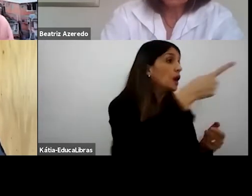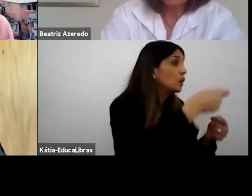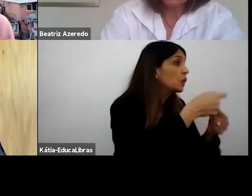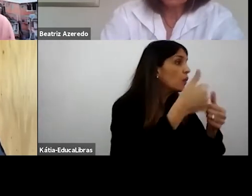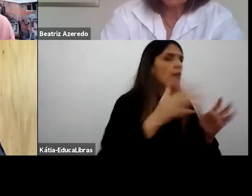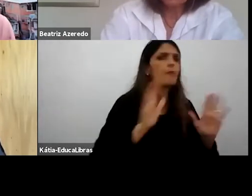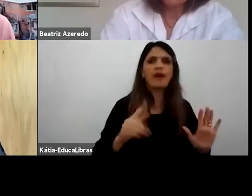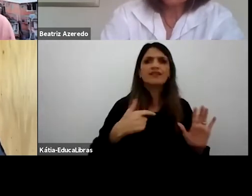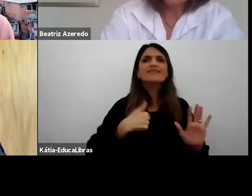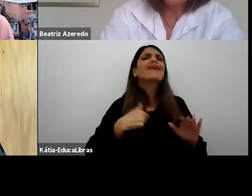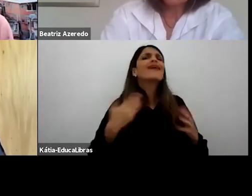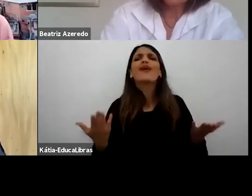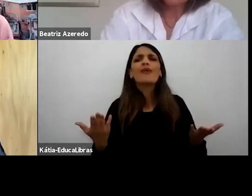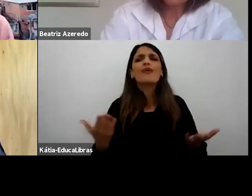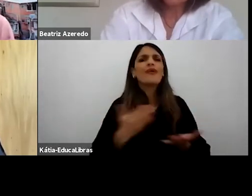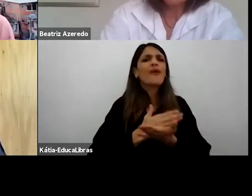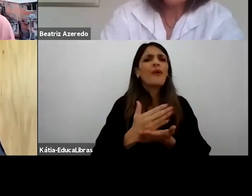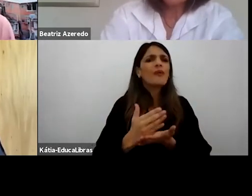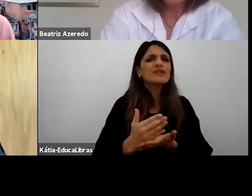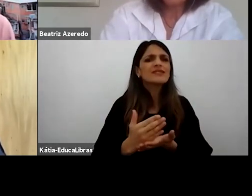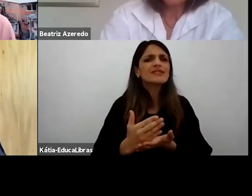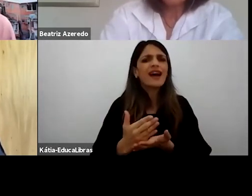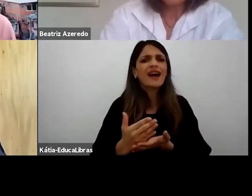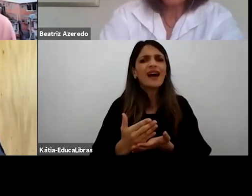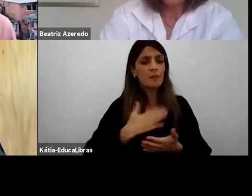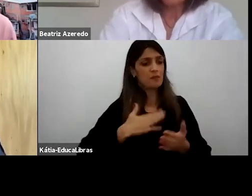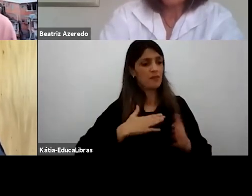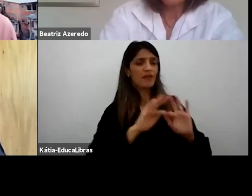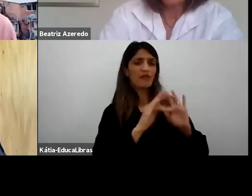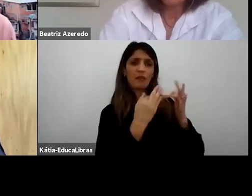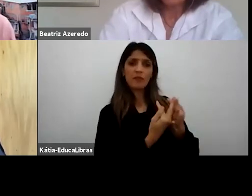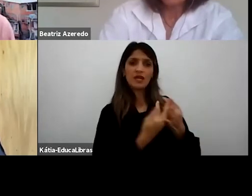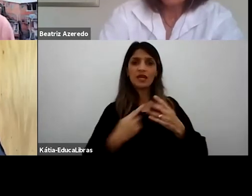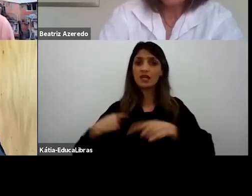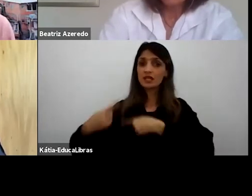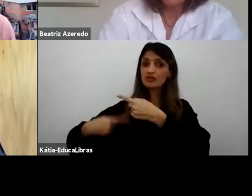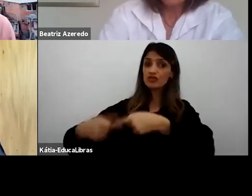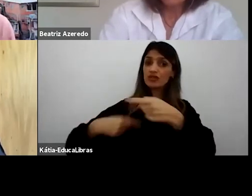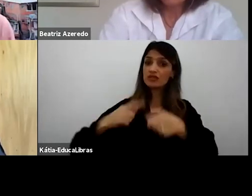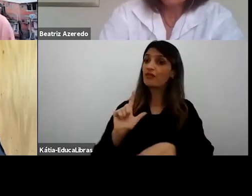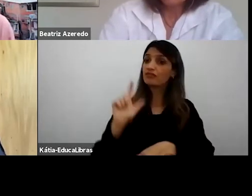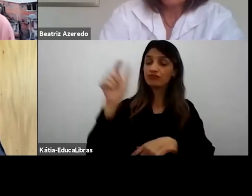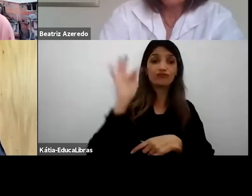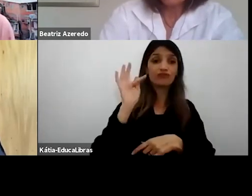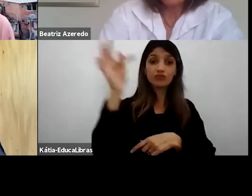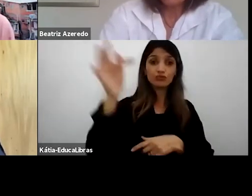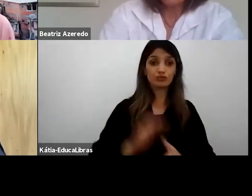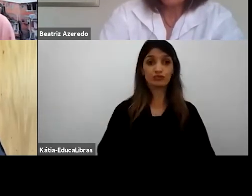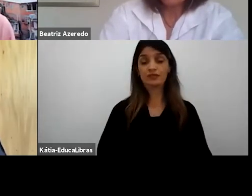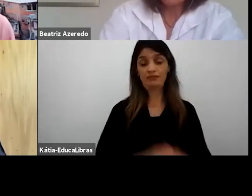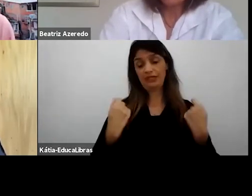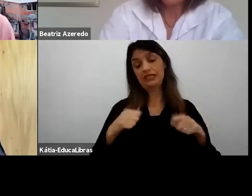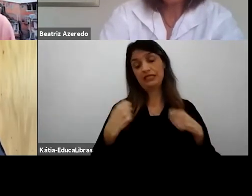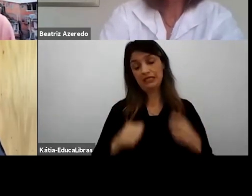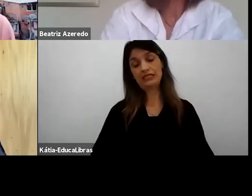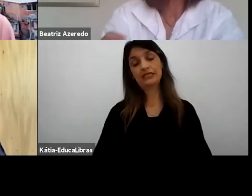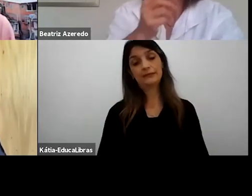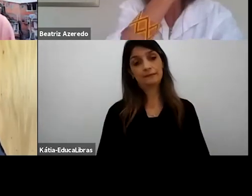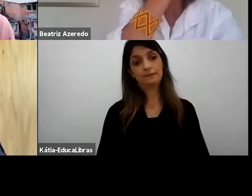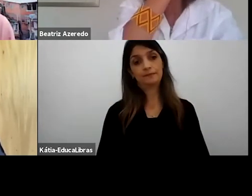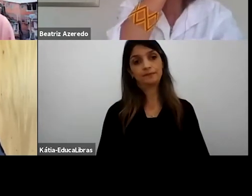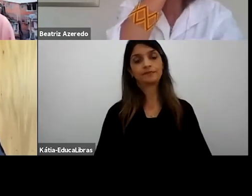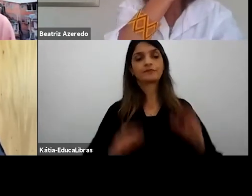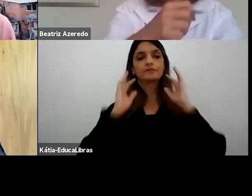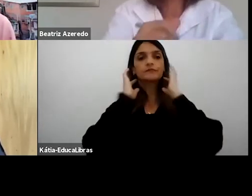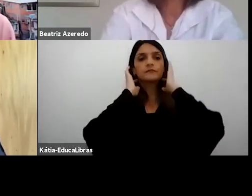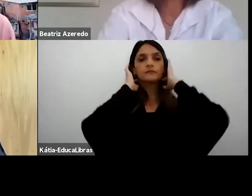de casa para a gente, para aqueles que convivem conosco, para as próximas gerações.